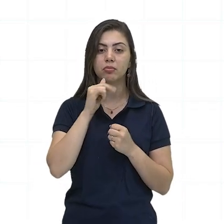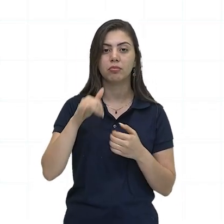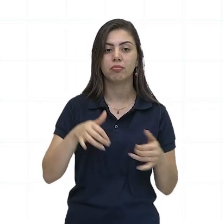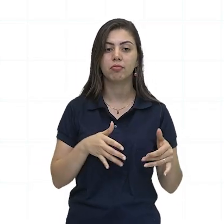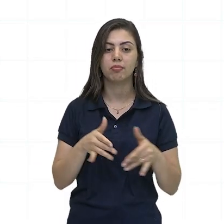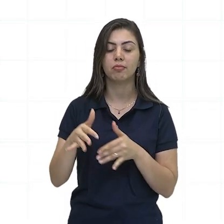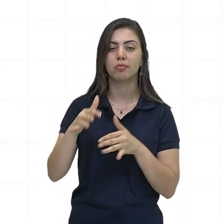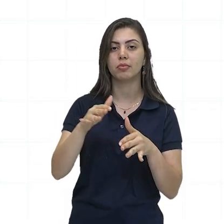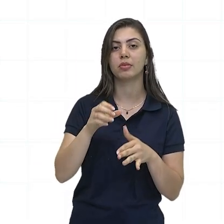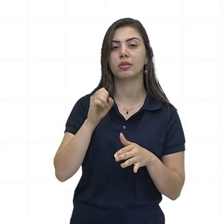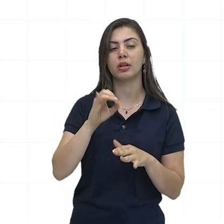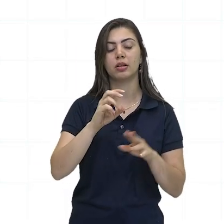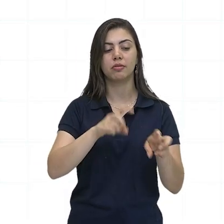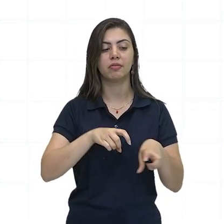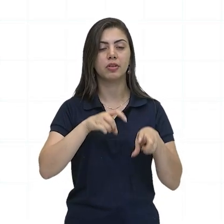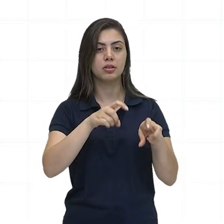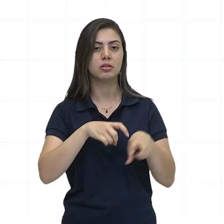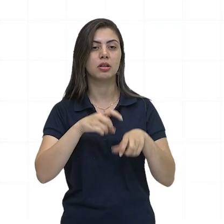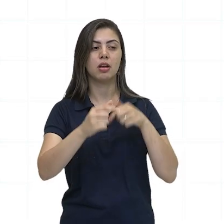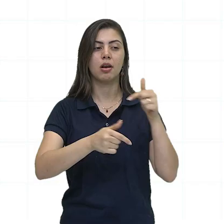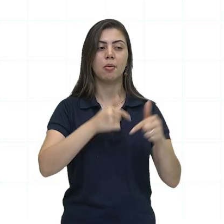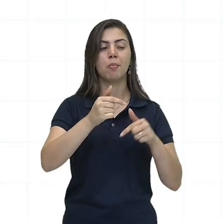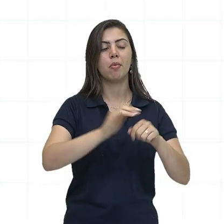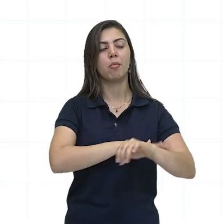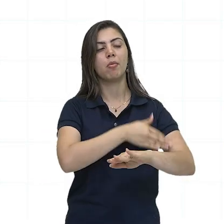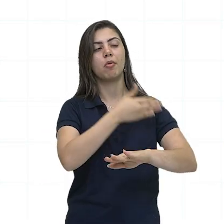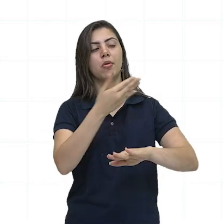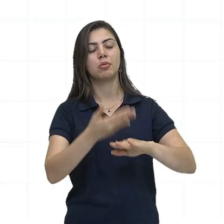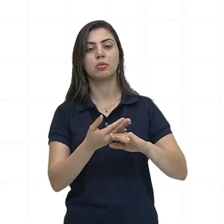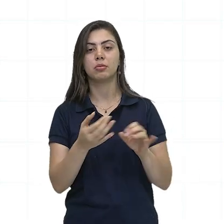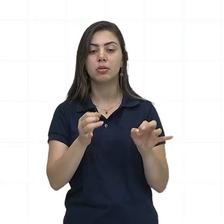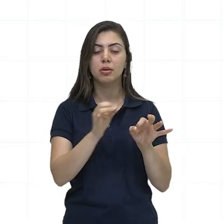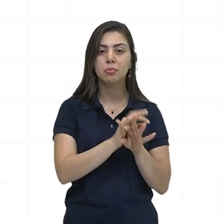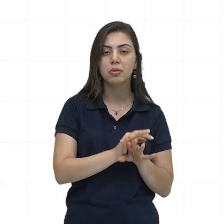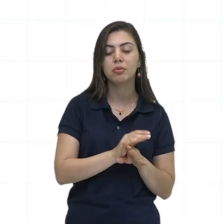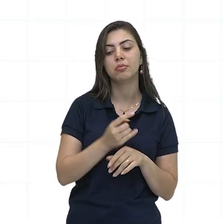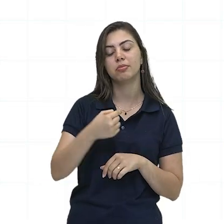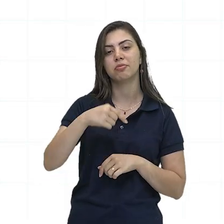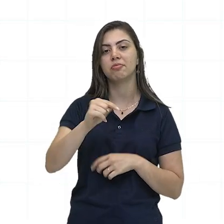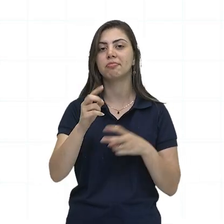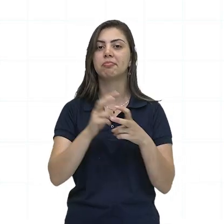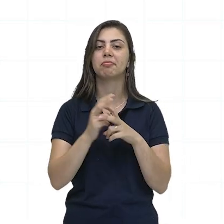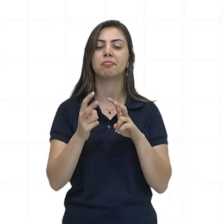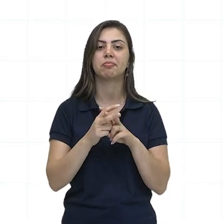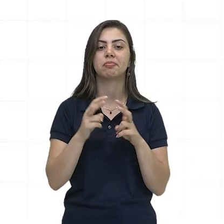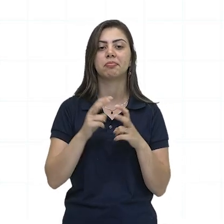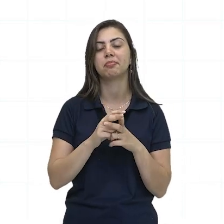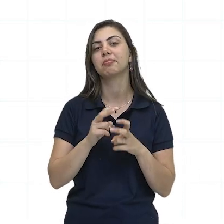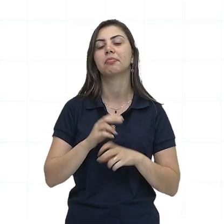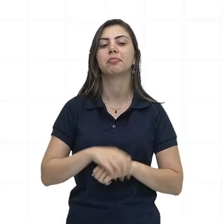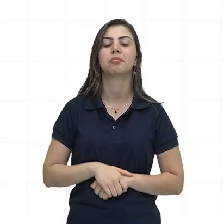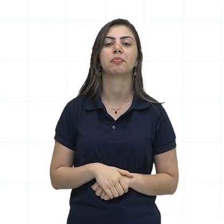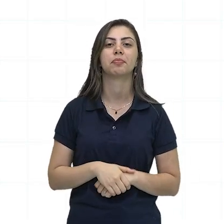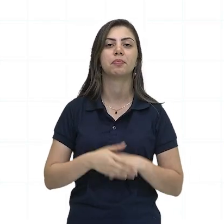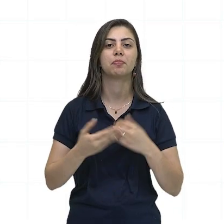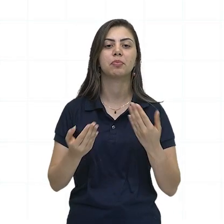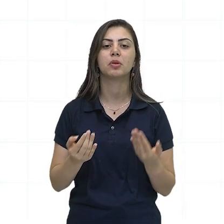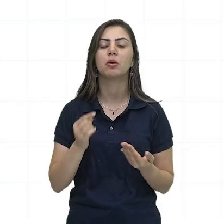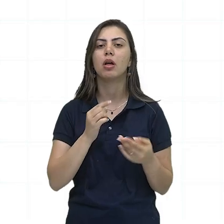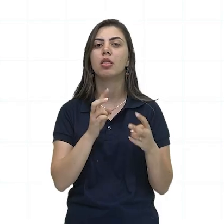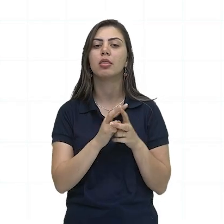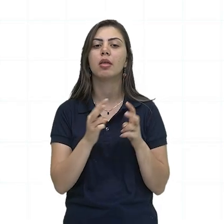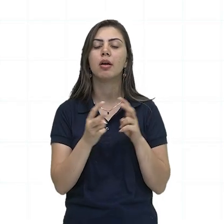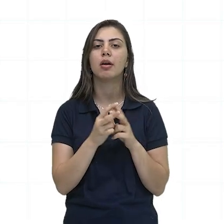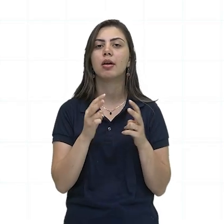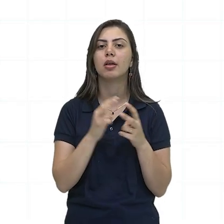rios após um dia de trabalho na fazenda. Assim como todas as lutas, o tarracá, ele começou